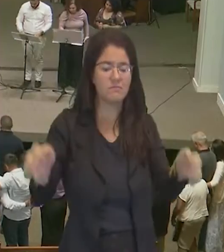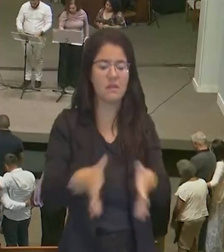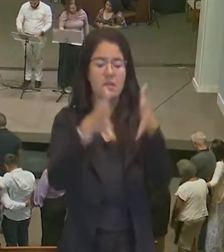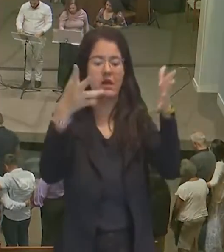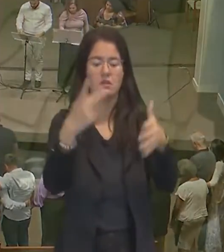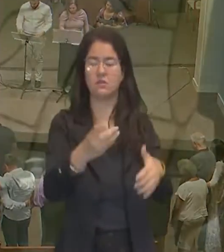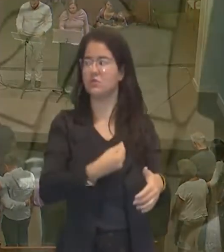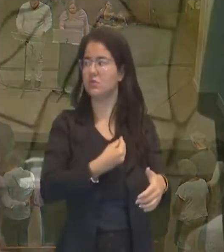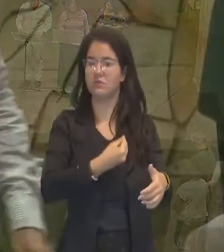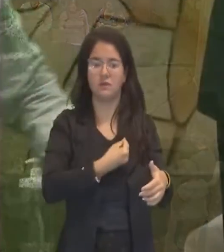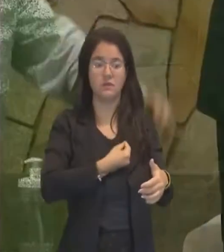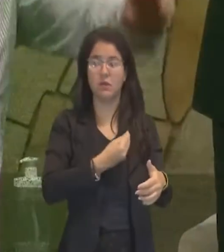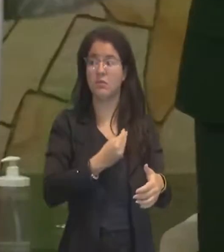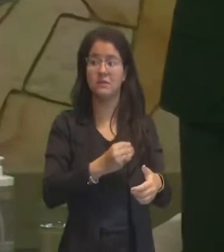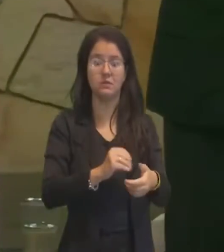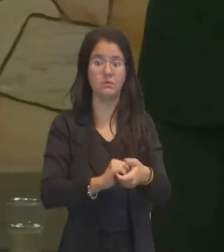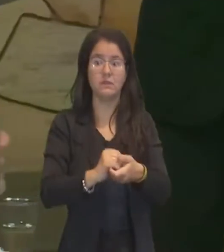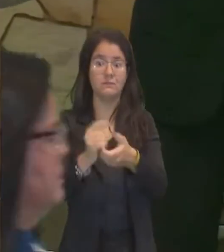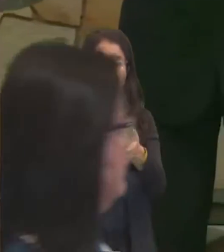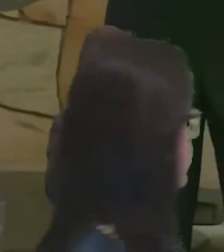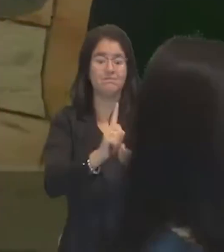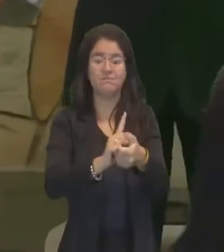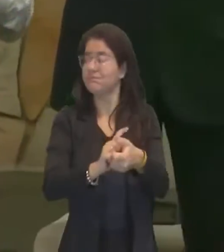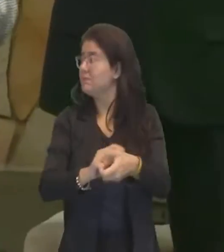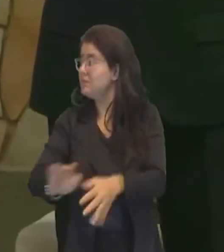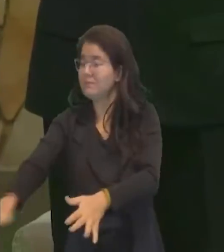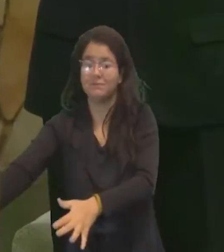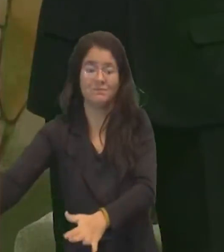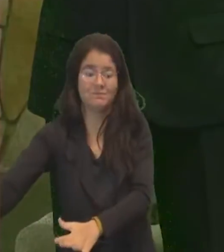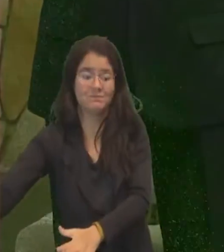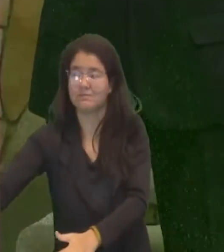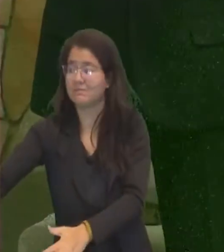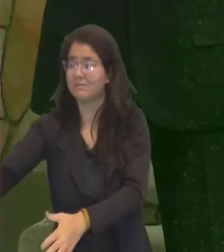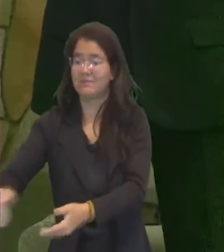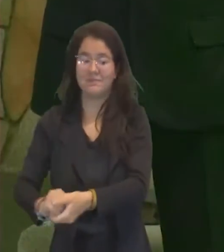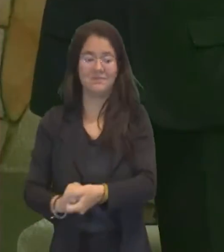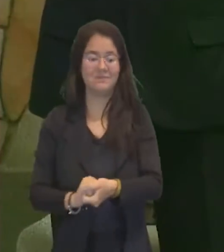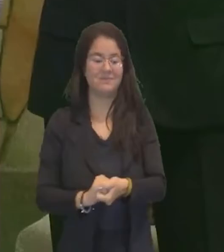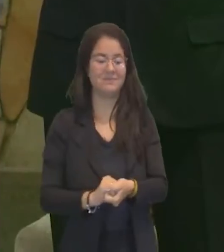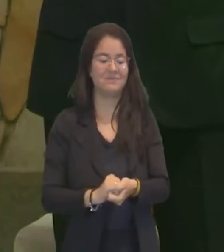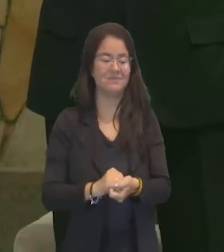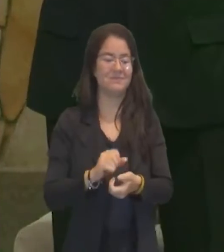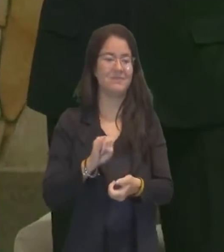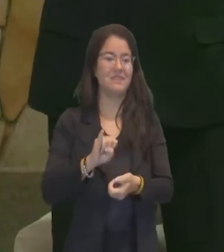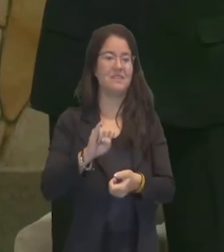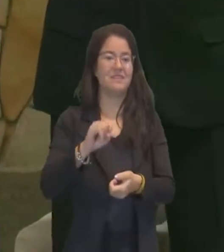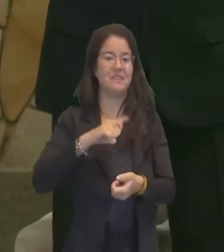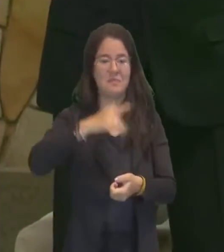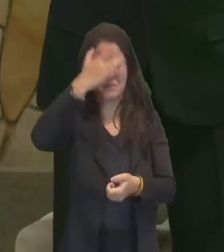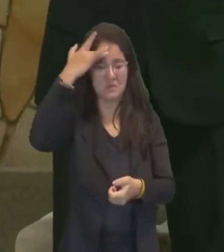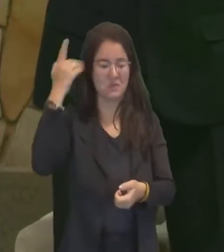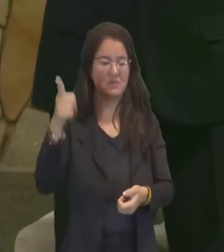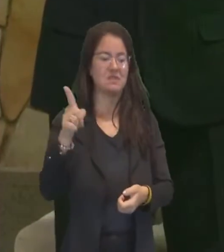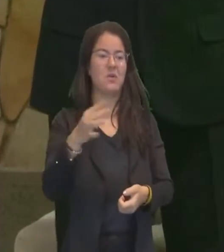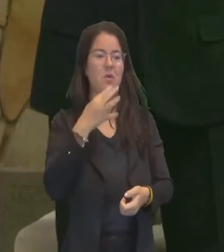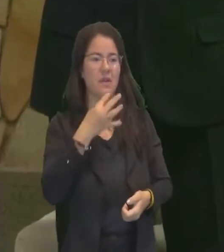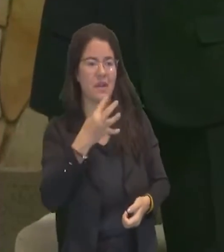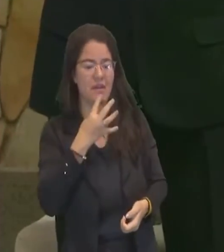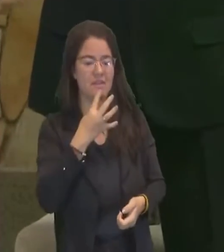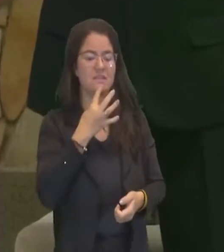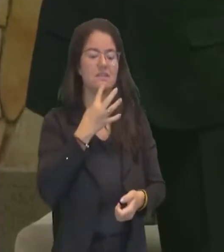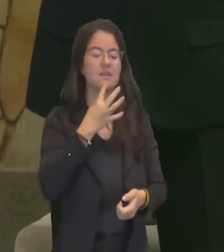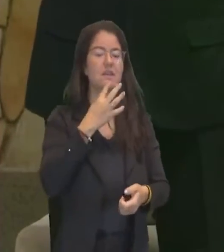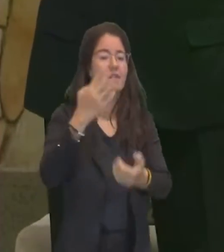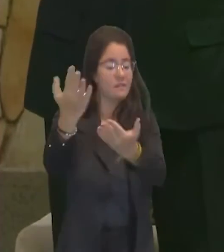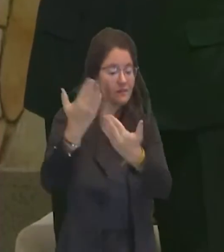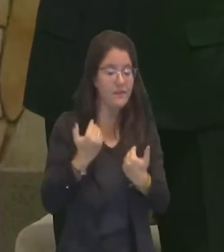vida. E olha, se você está aí e está vendo alguém aqui que você conhece, você ama, e o Espírito Santo está falando no seu coração,